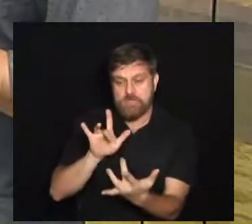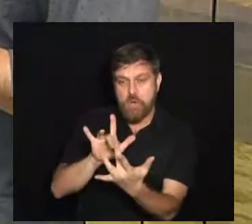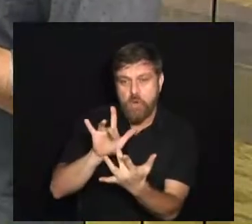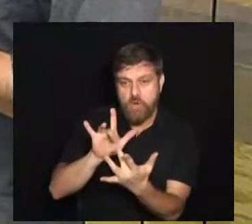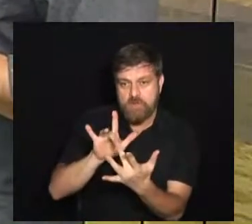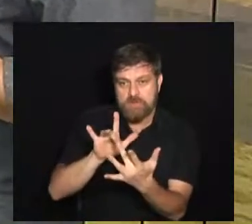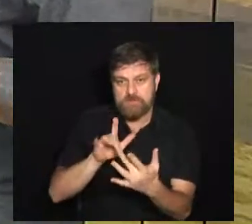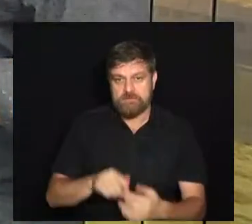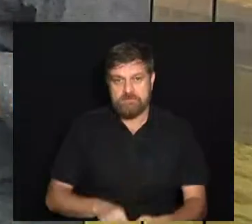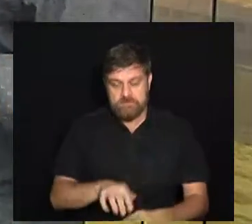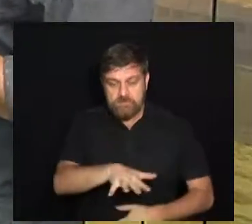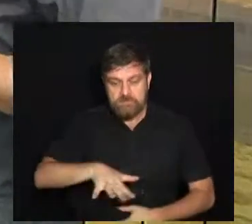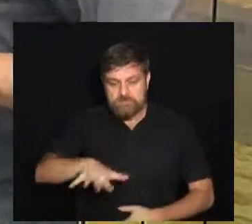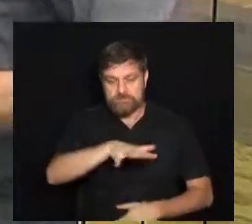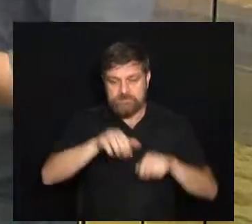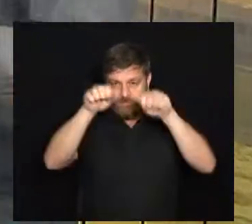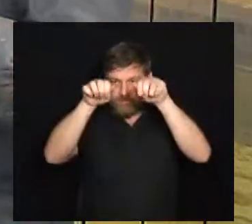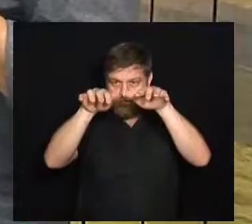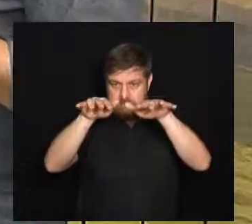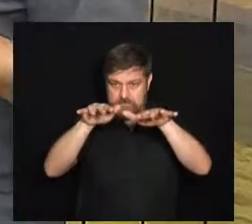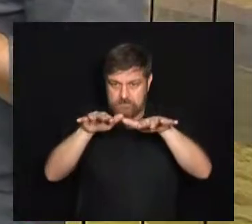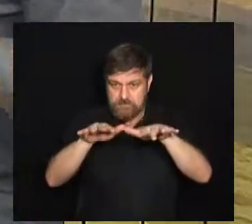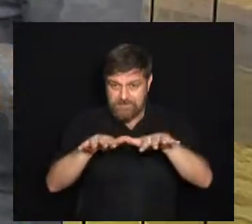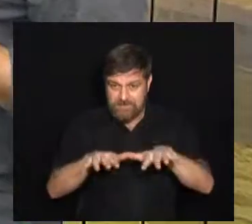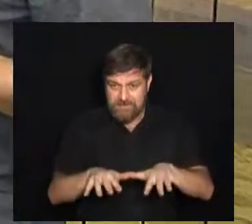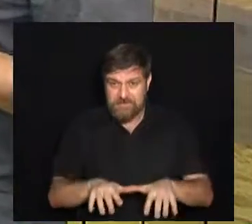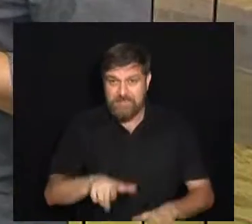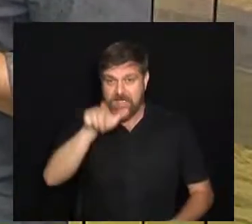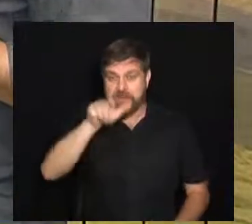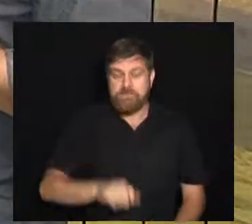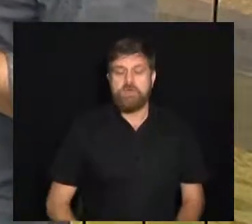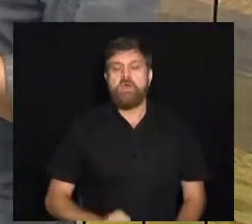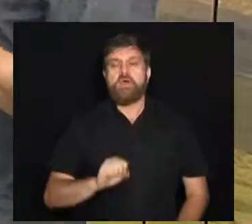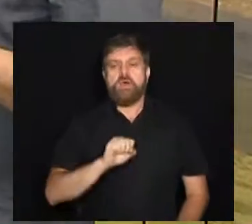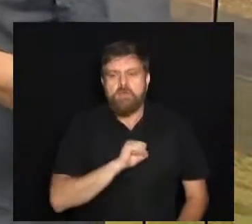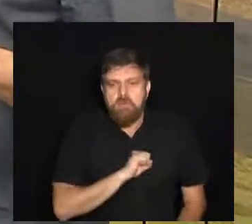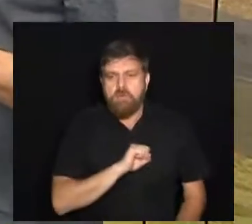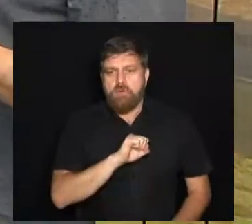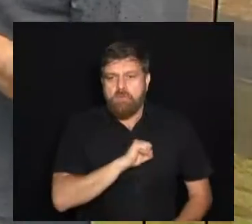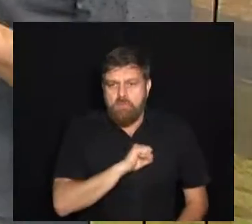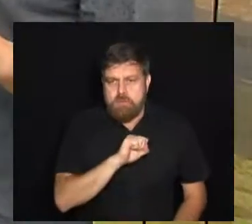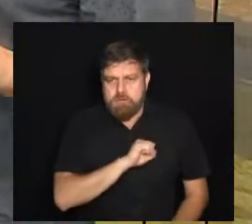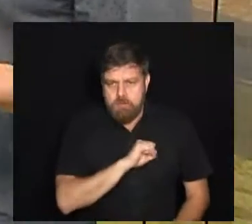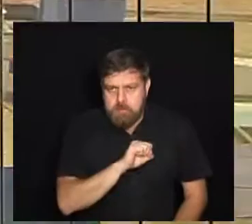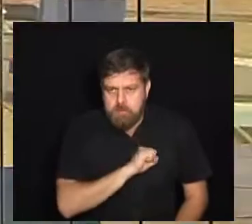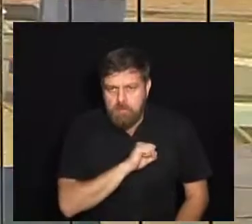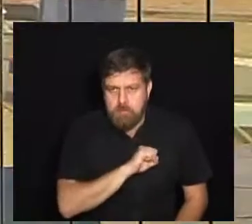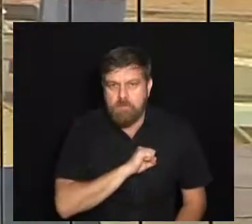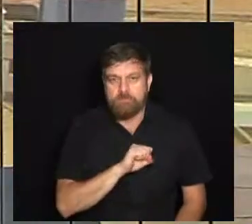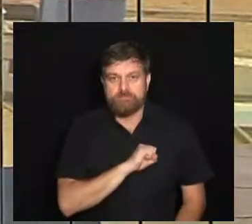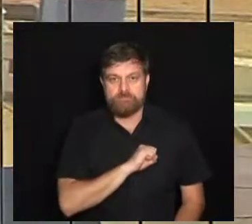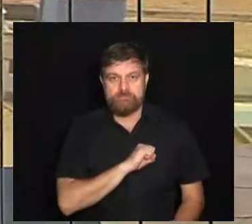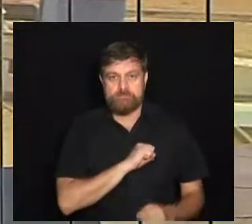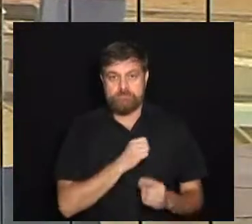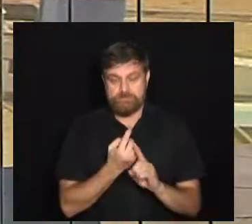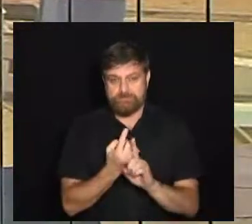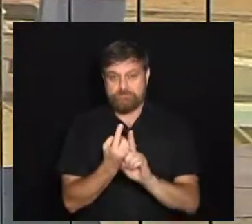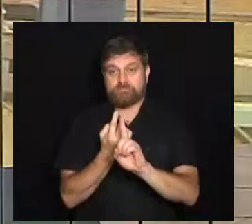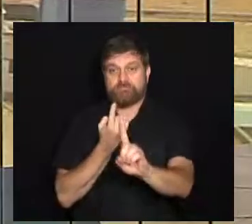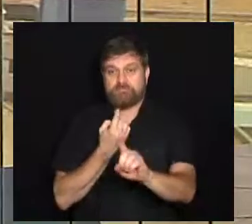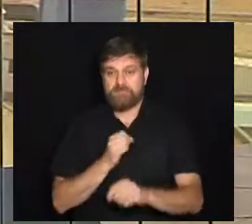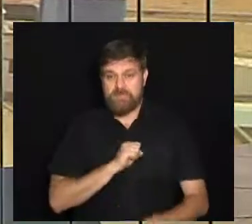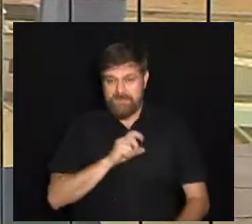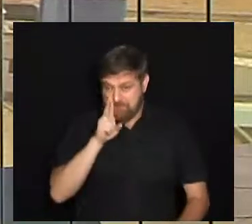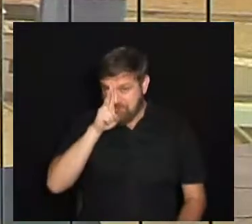de serem puxadas para o chão pela gravidade se a pessoa tiver tossindo essa distância um pouco maior que na tosse existe uma projeção forçada